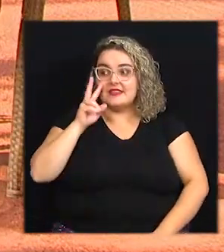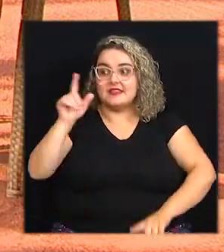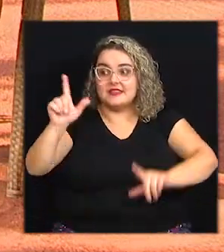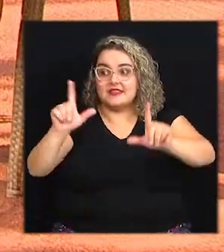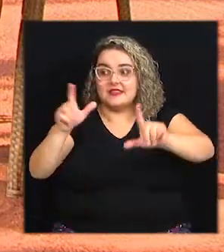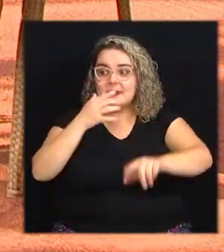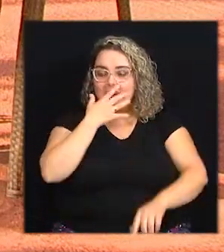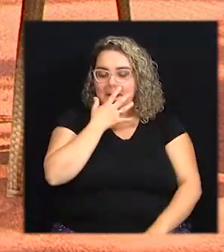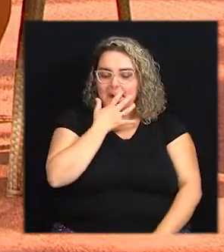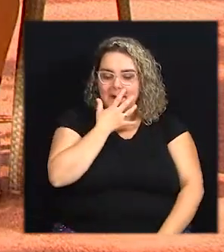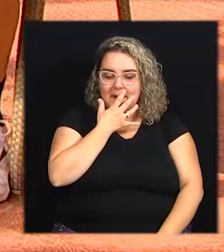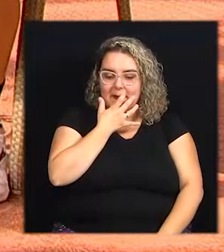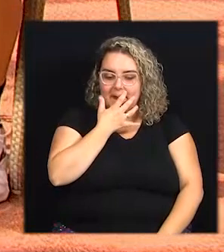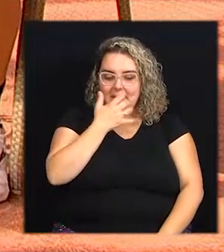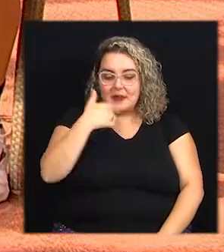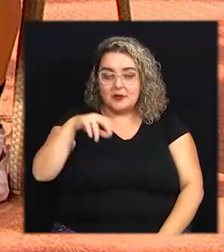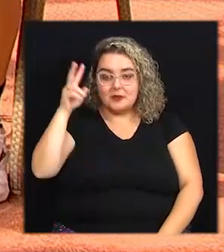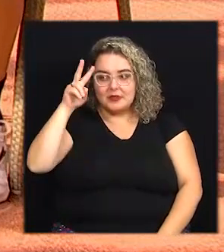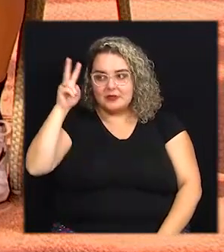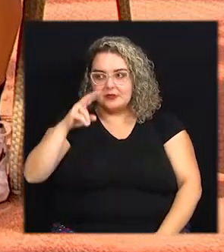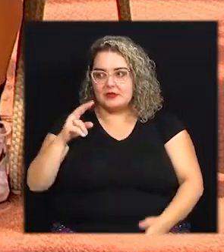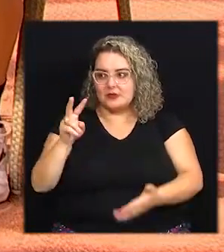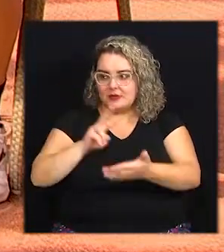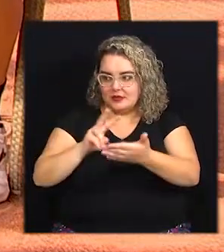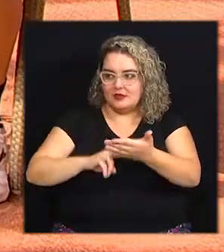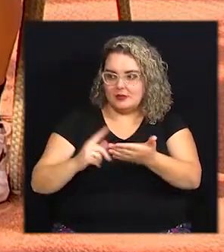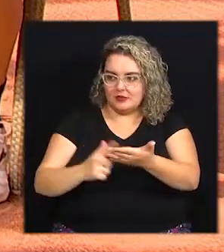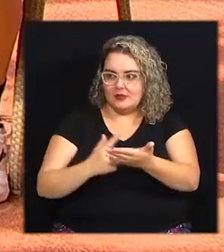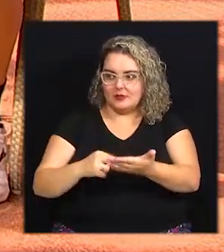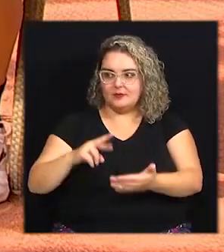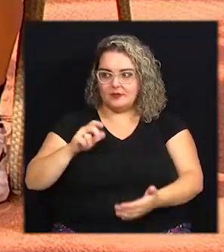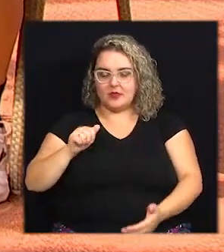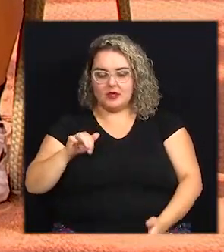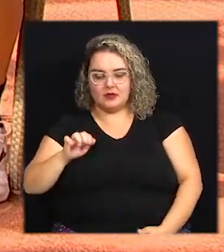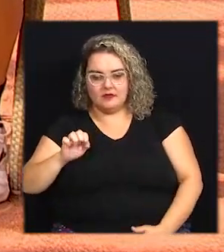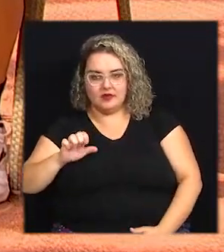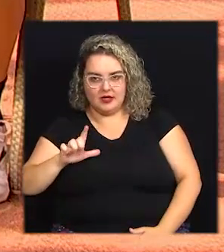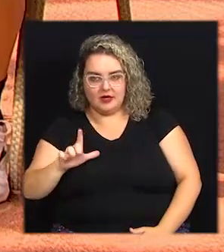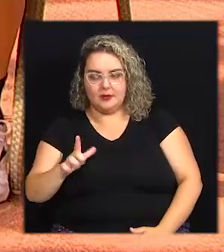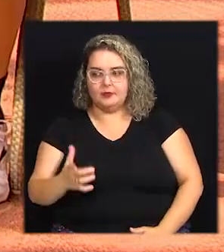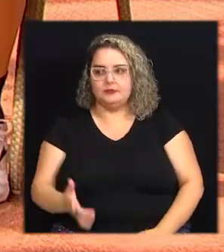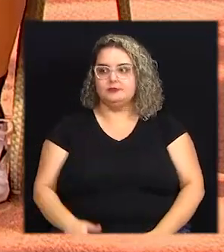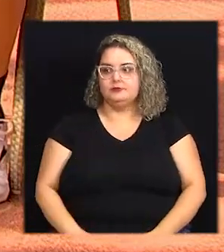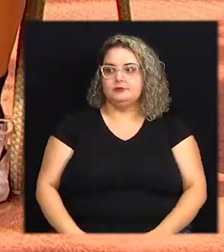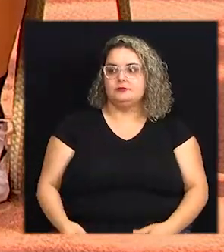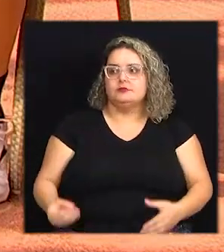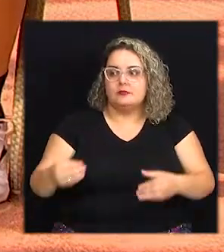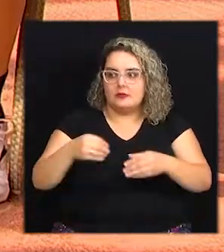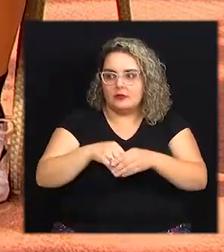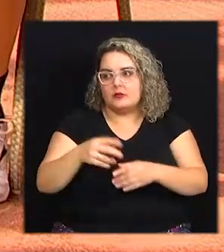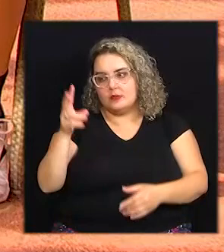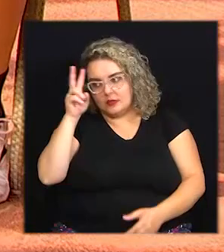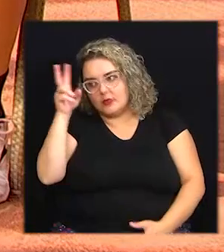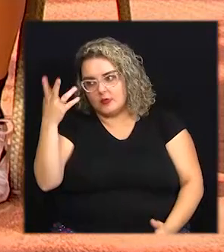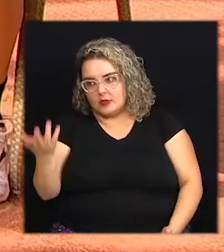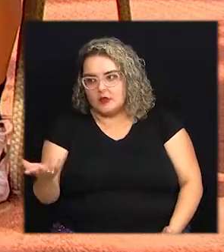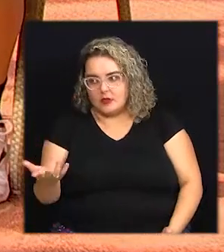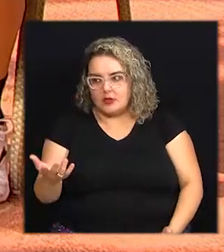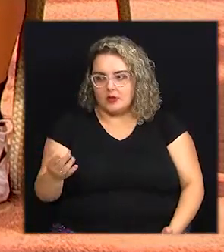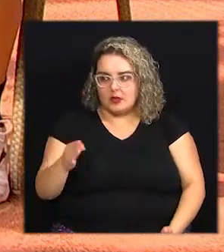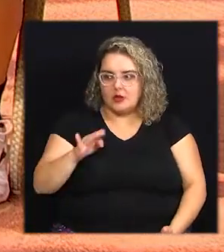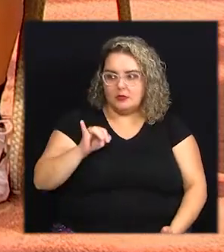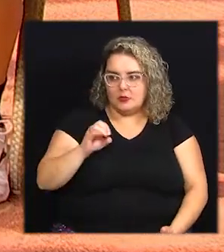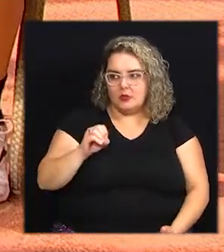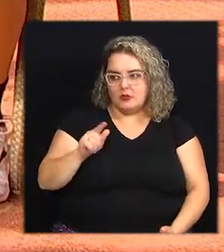essa partida, né? E eu lembro, eu li o livro do Rafael Nadal, Minha História, e aí dentro dessa acho